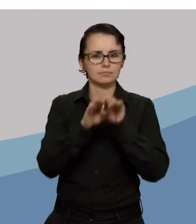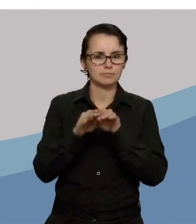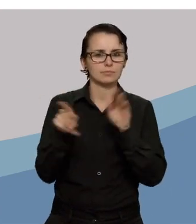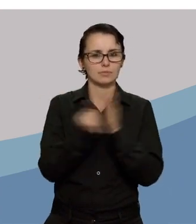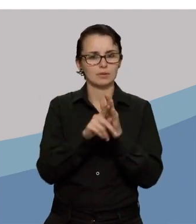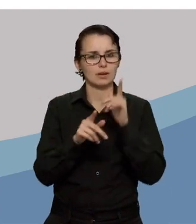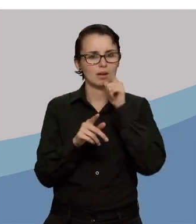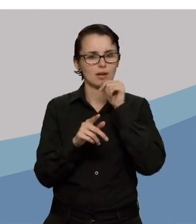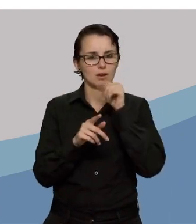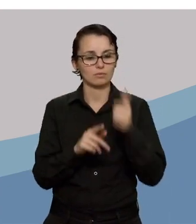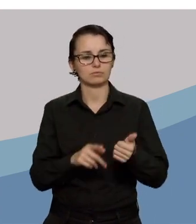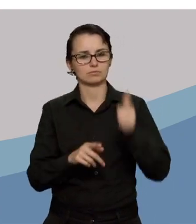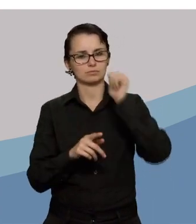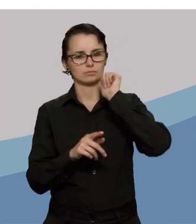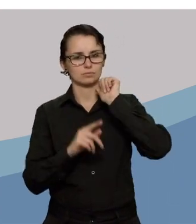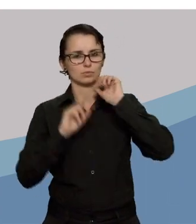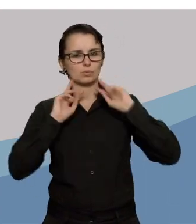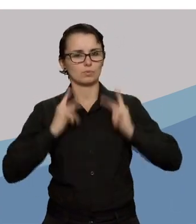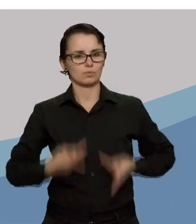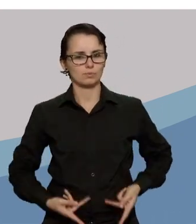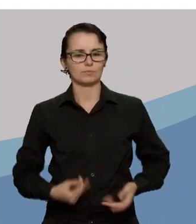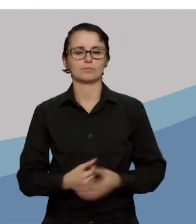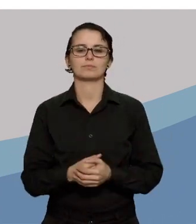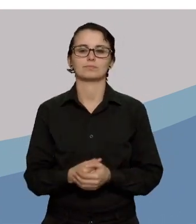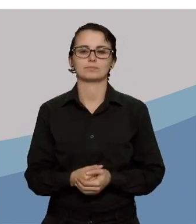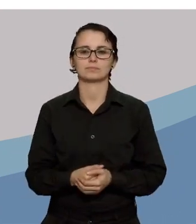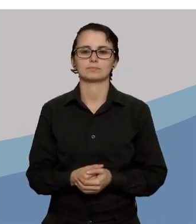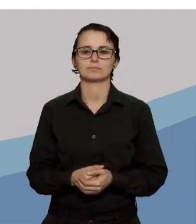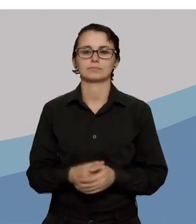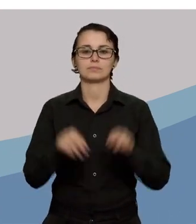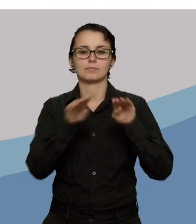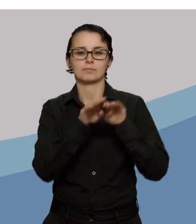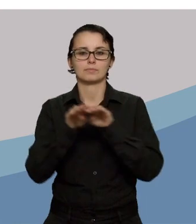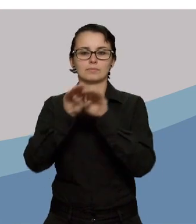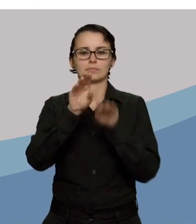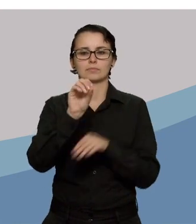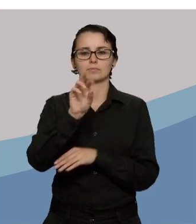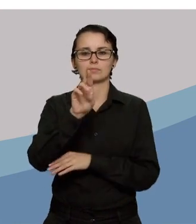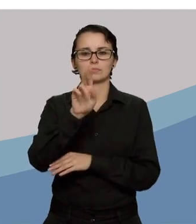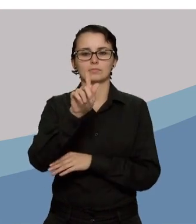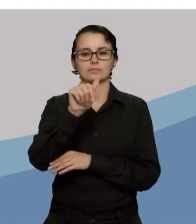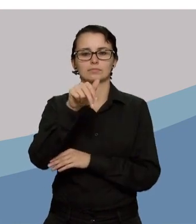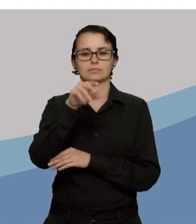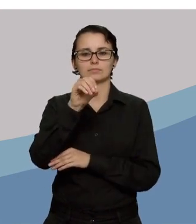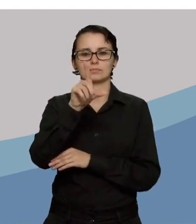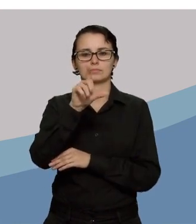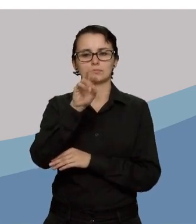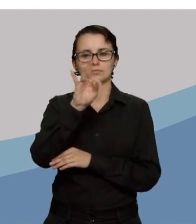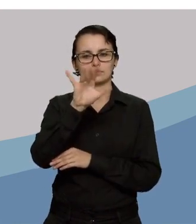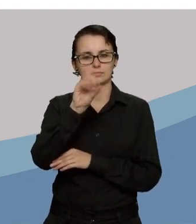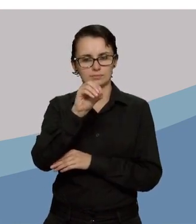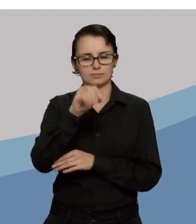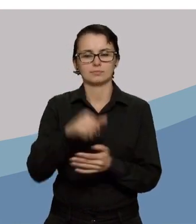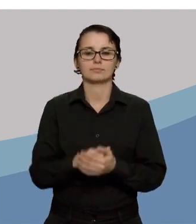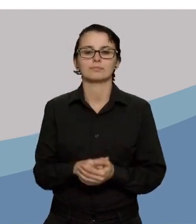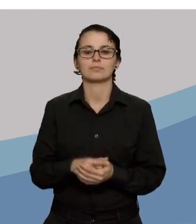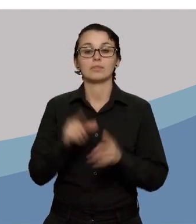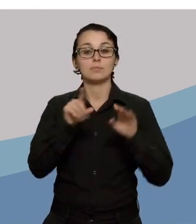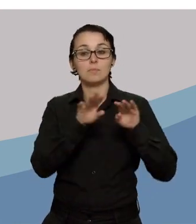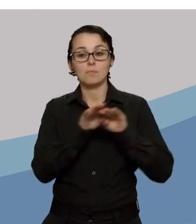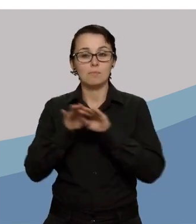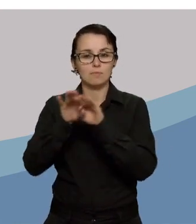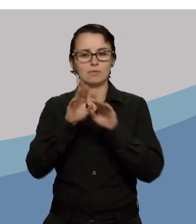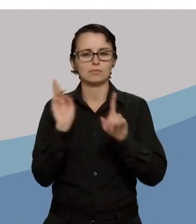água para o consumo humano. Padrão organolético, conjunto de parâmetros caracterizados